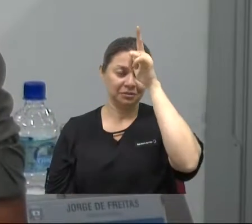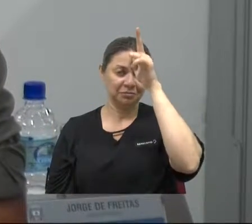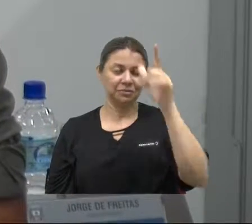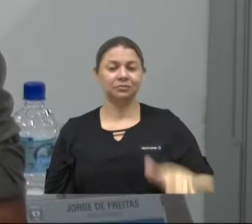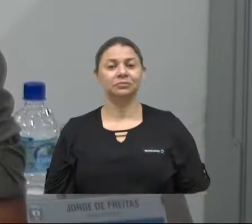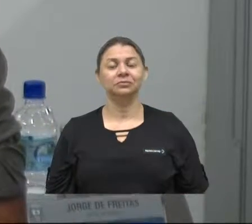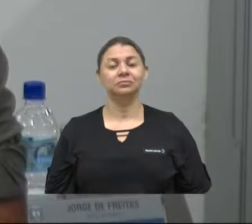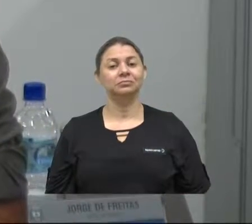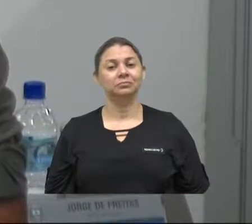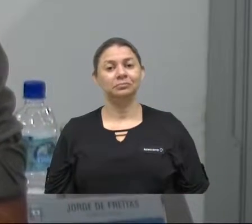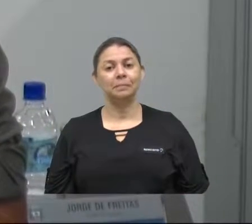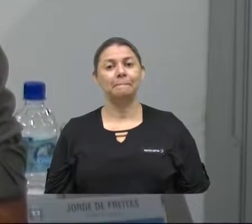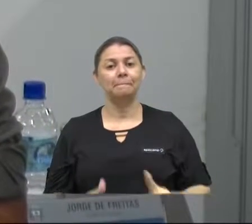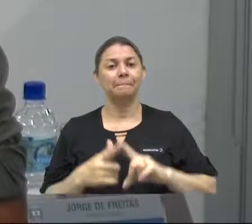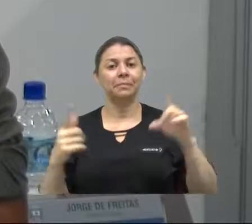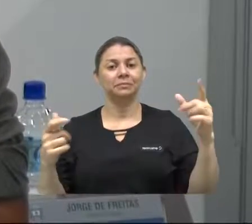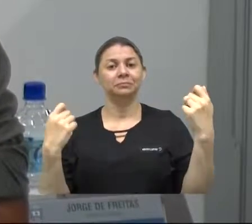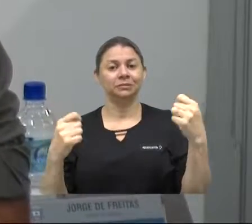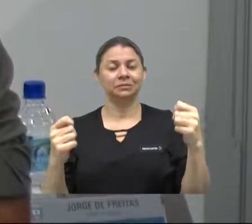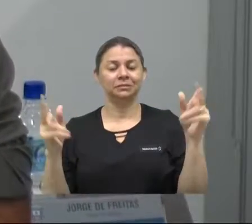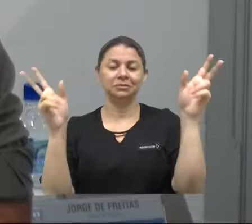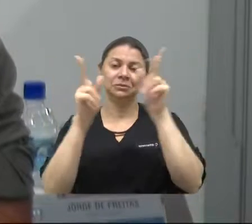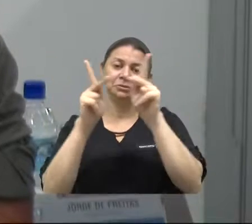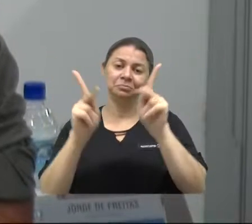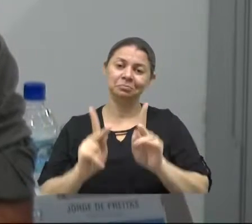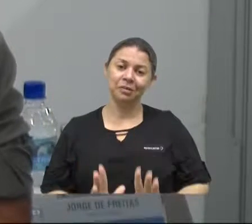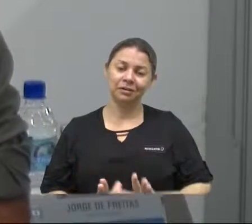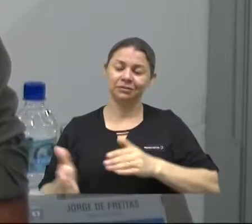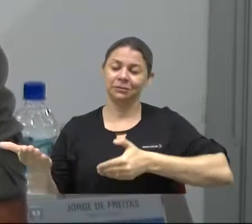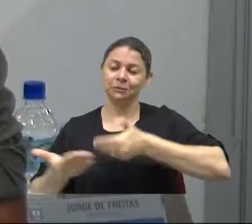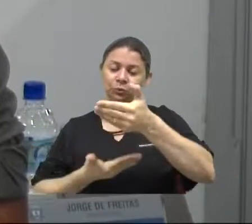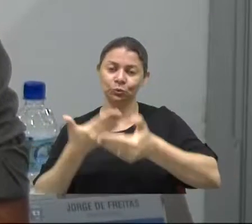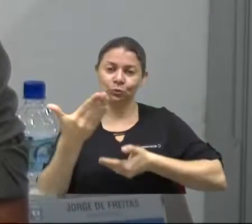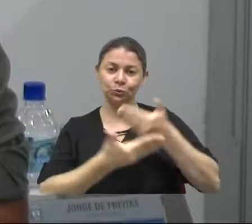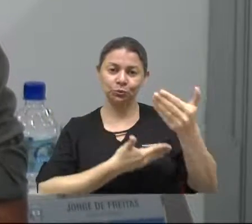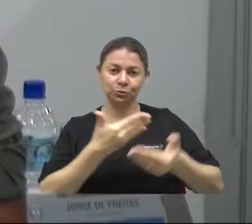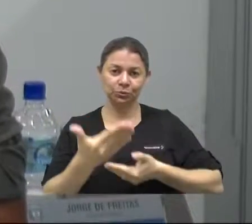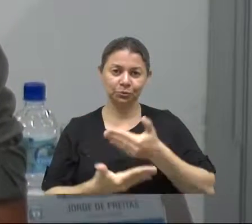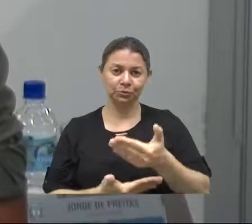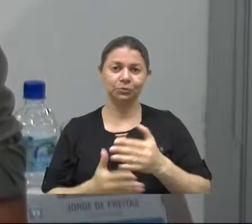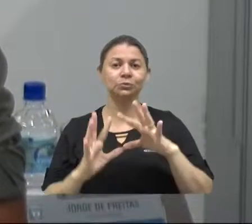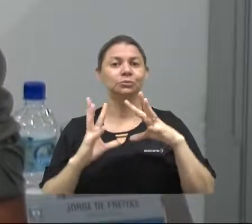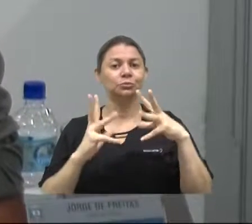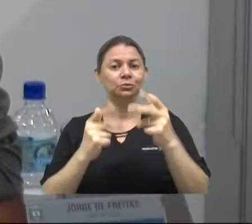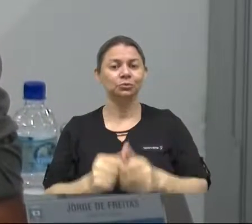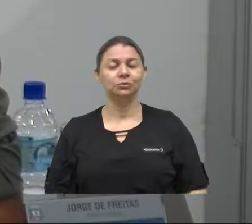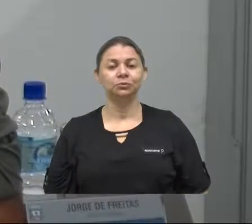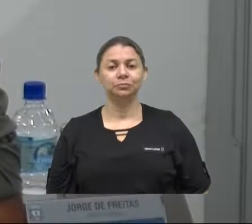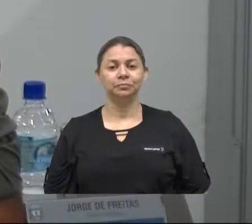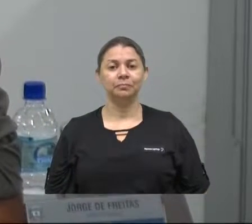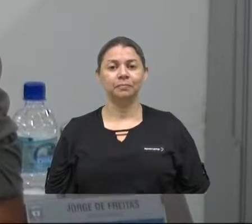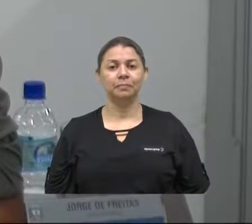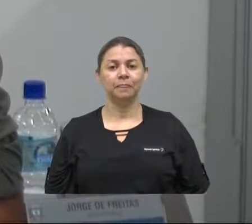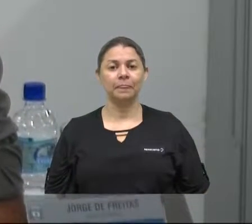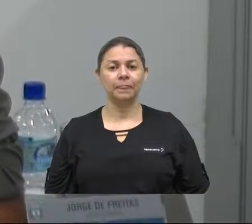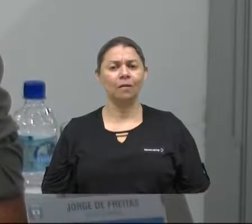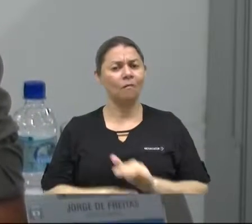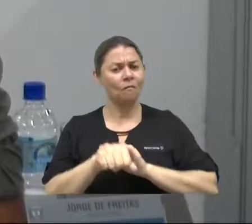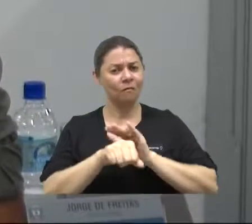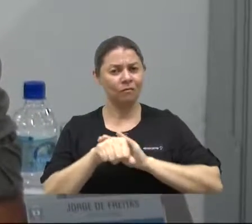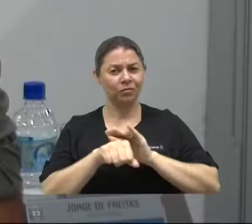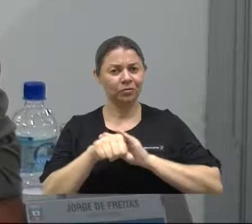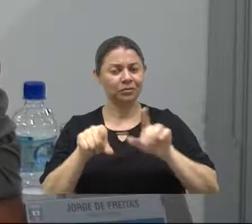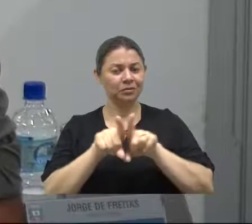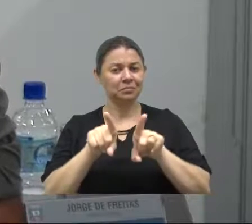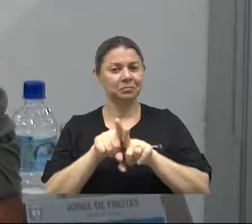plena harmonia. Conversei um pouco também com a vereadora Érica no final de semana, eu acredito que é o desejo